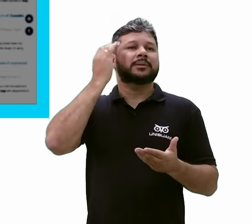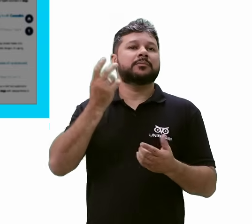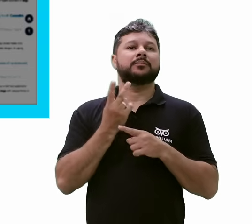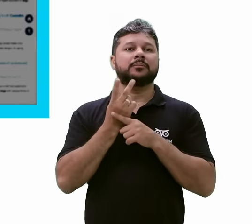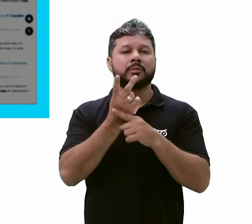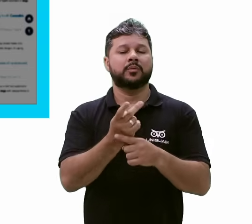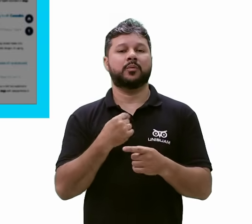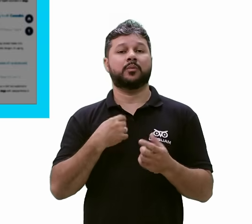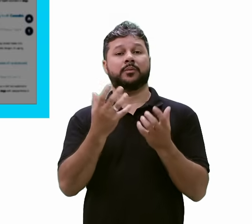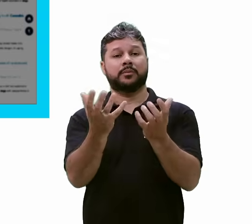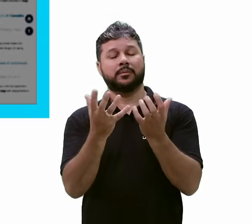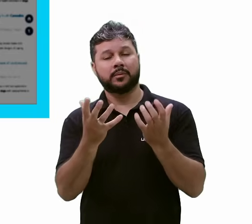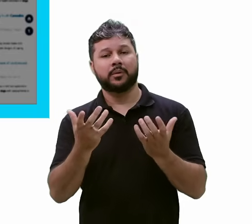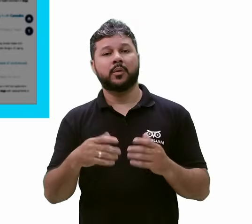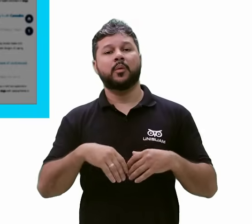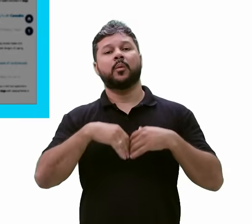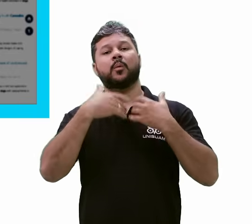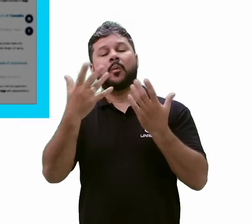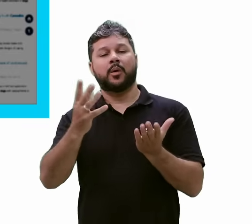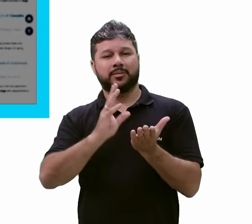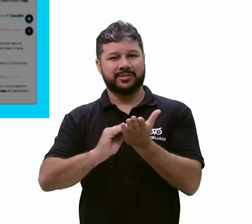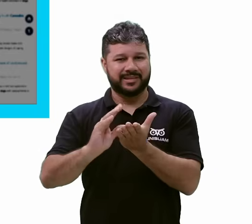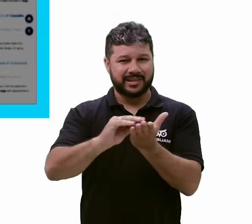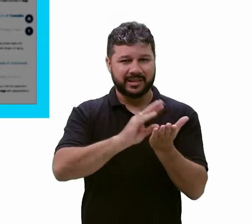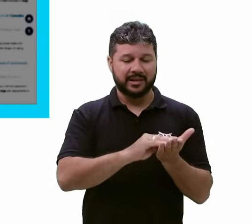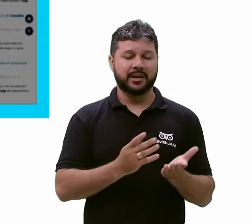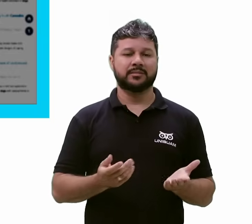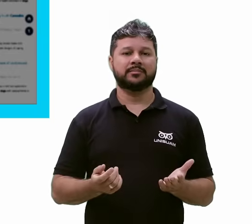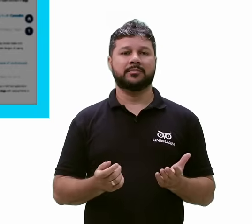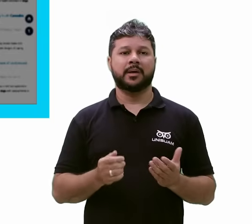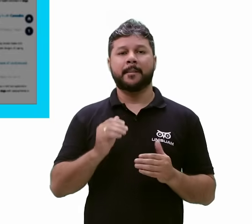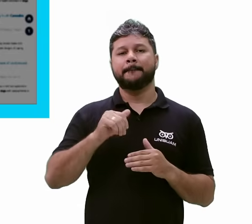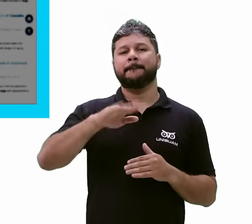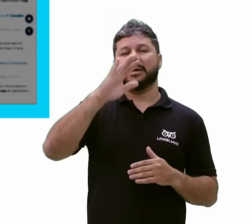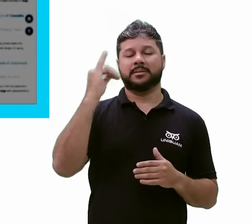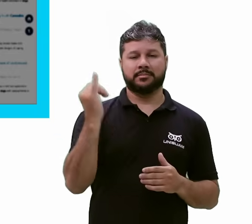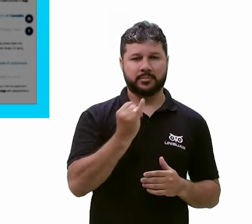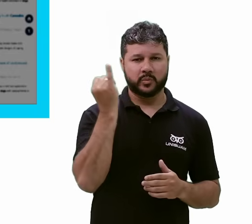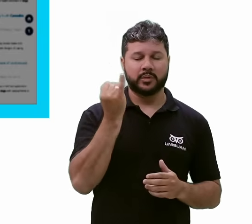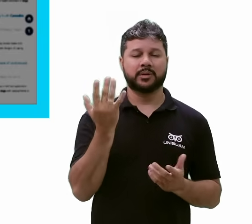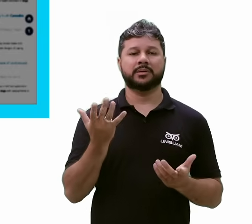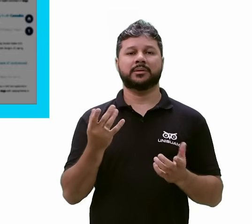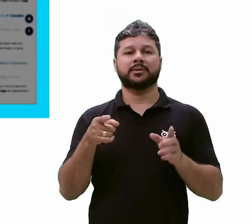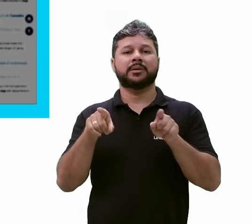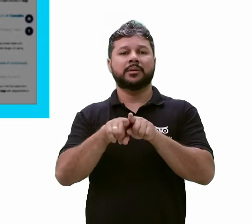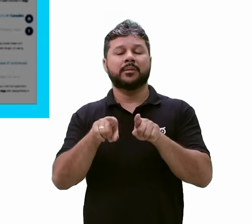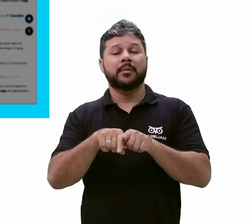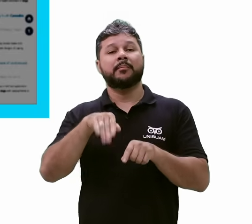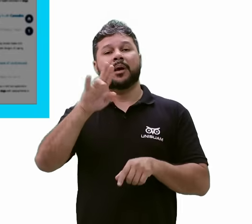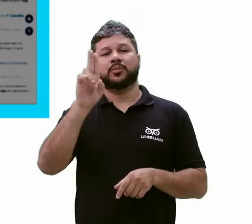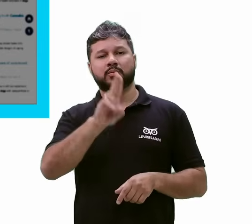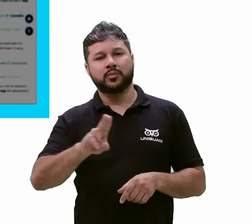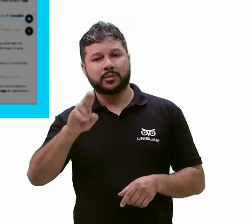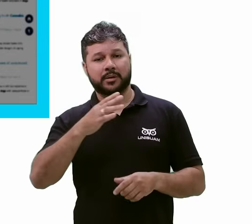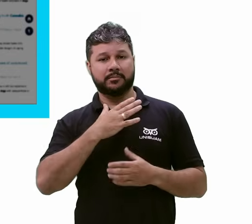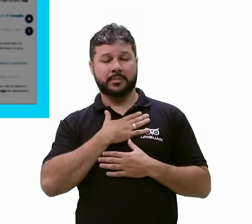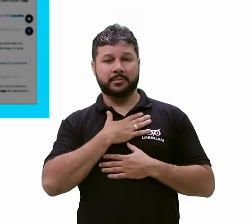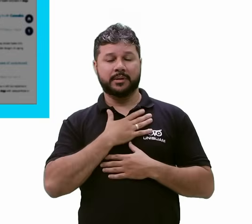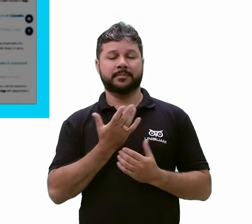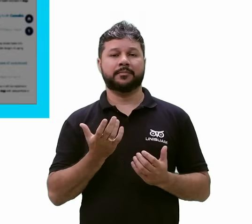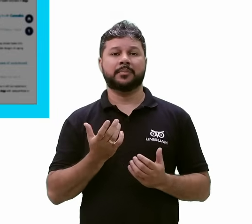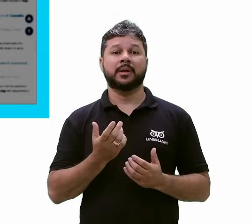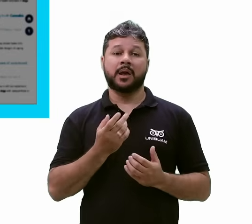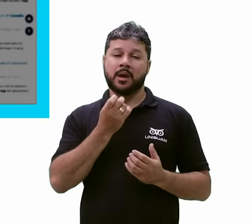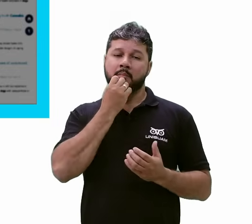eu estou procurando, o que eu estou buscando, quais são os dados que vão ser mais importantes e mais utilizáveis para